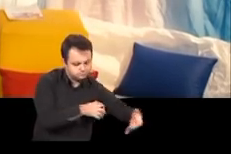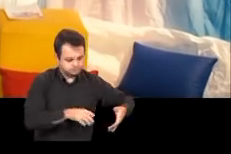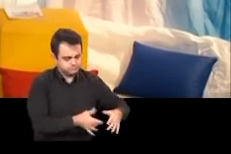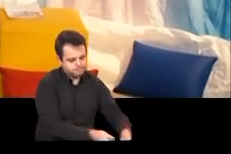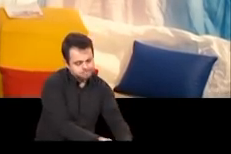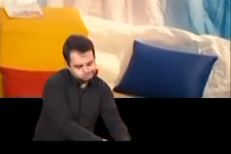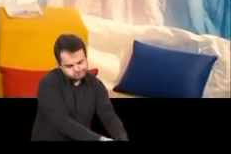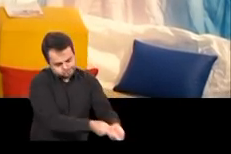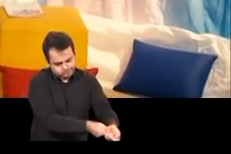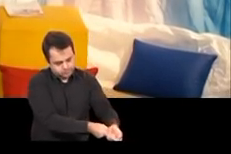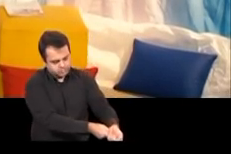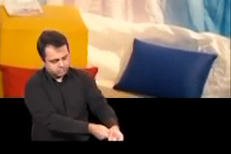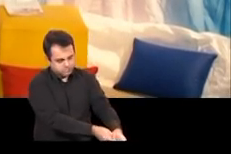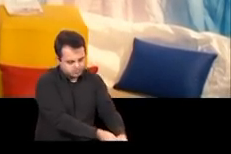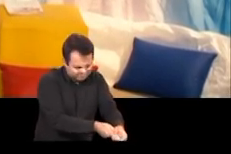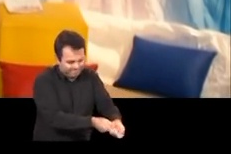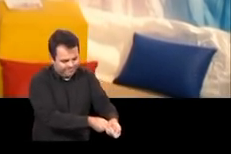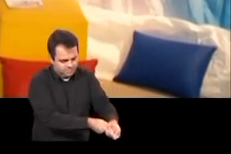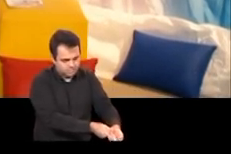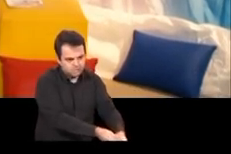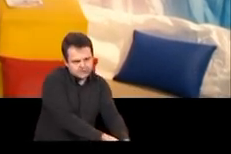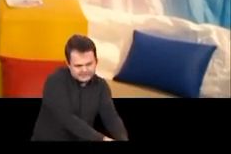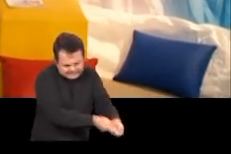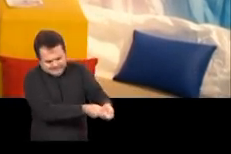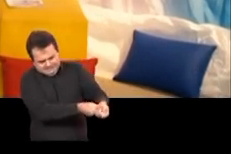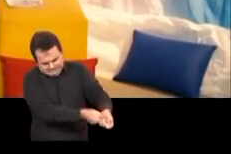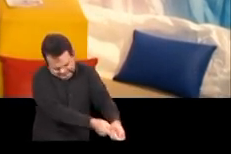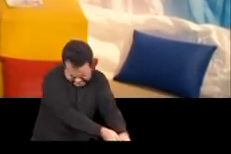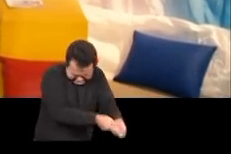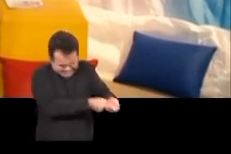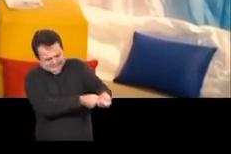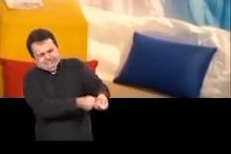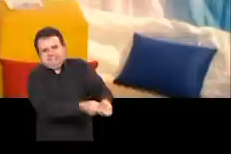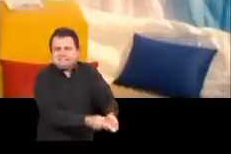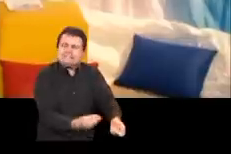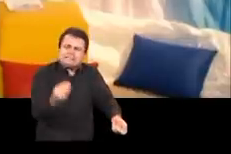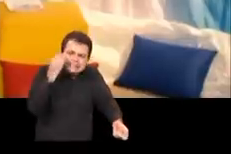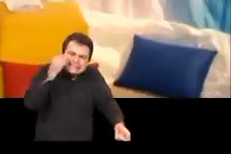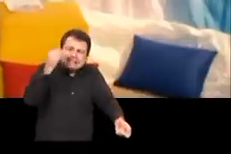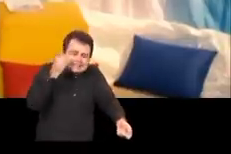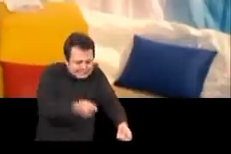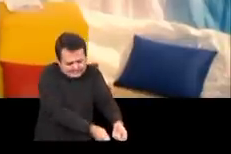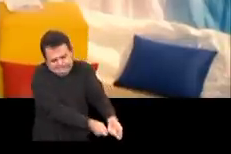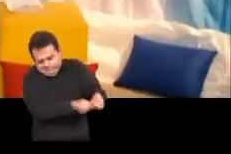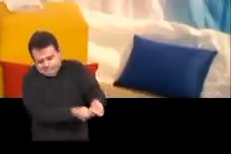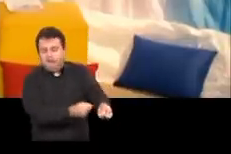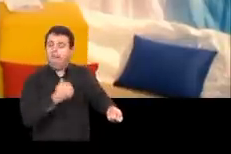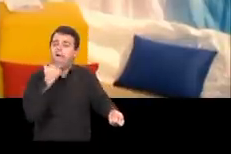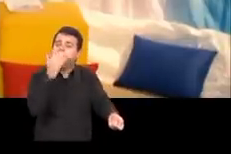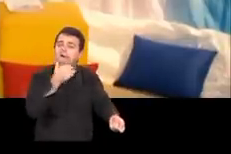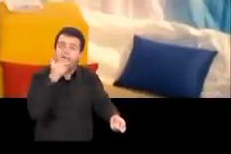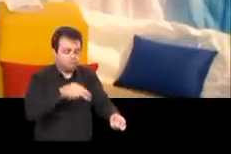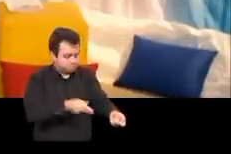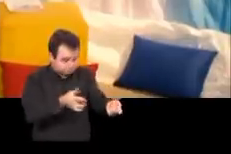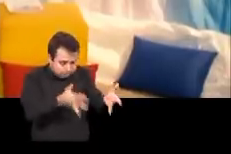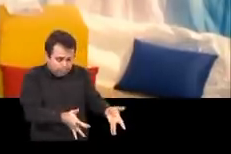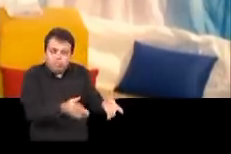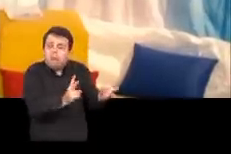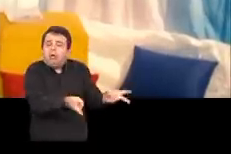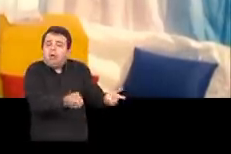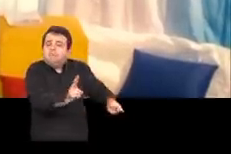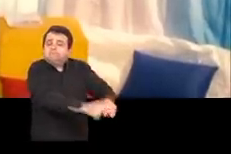O vovô pegou o rabanete e puxa que puxa! E nada do rabanete sair da